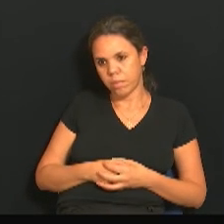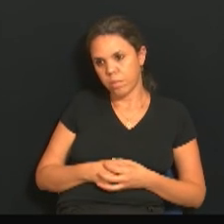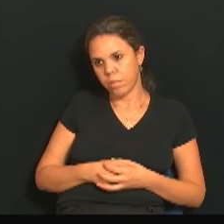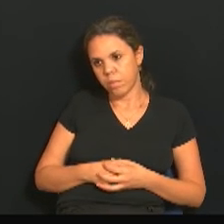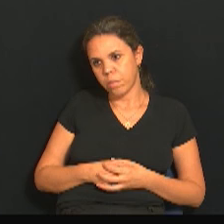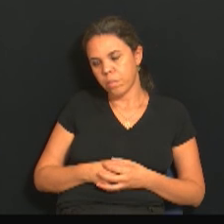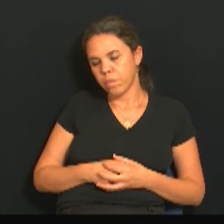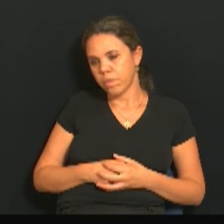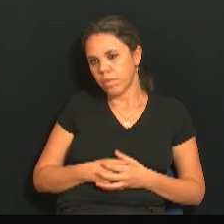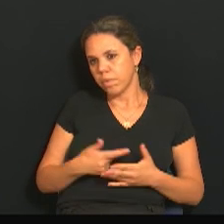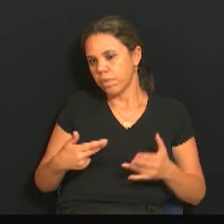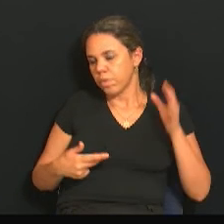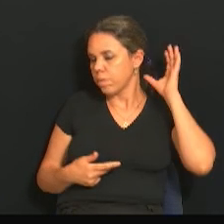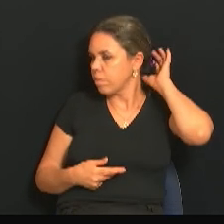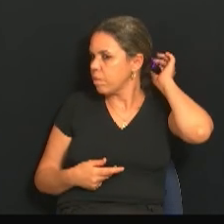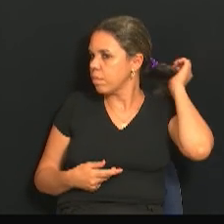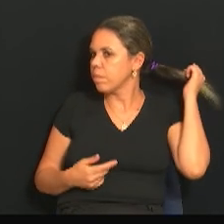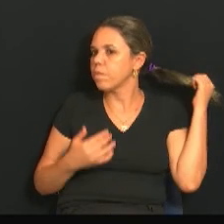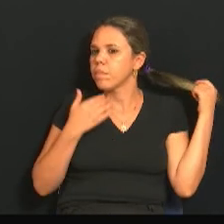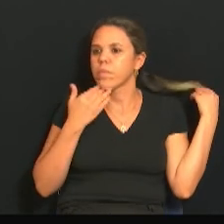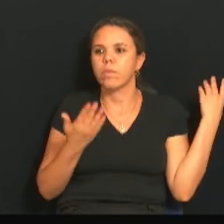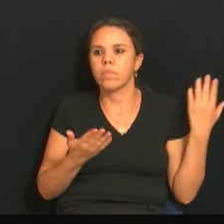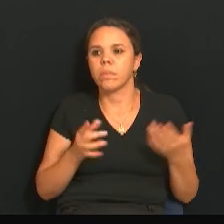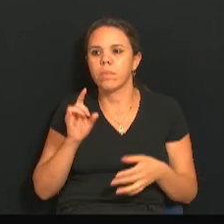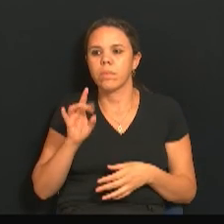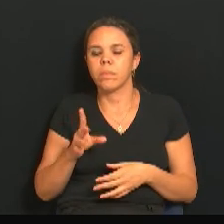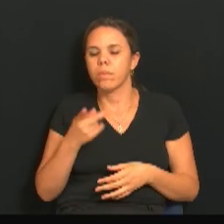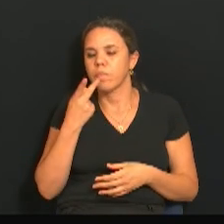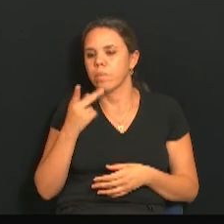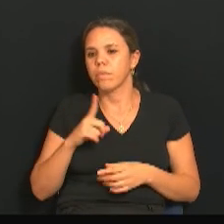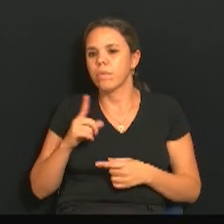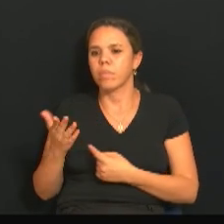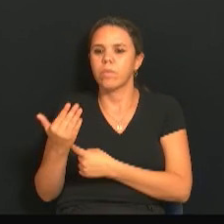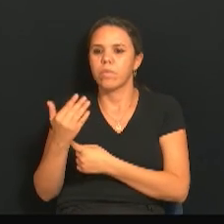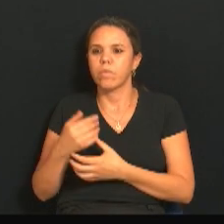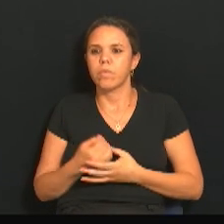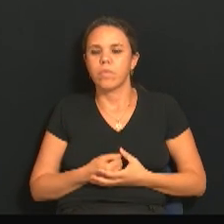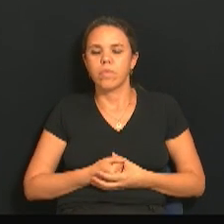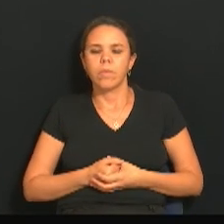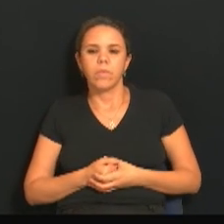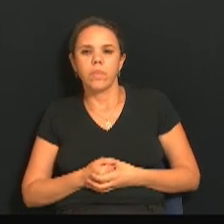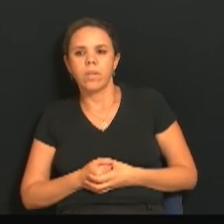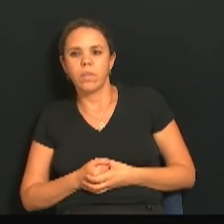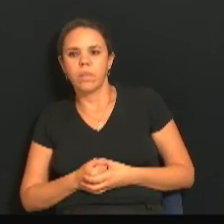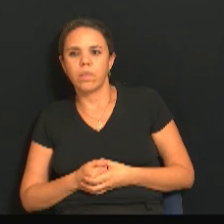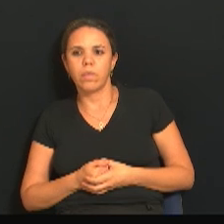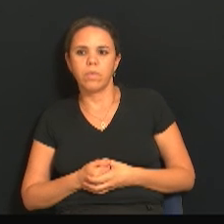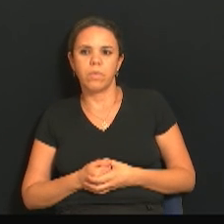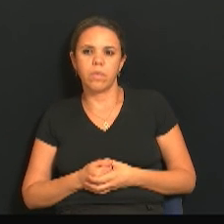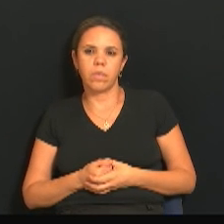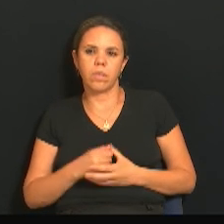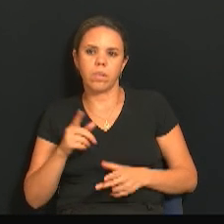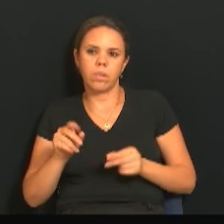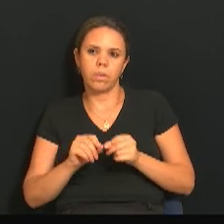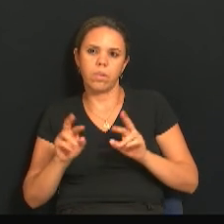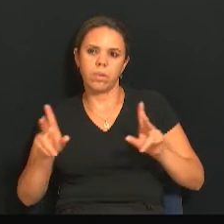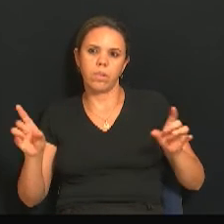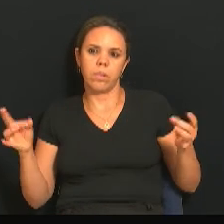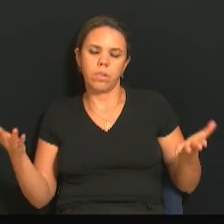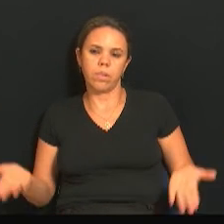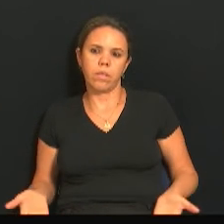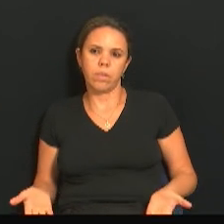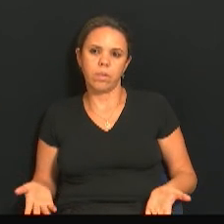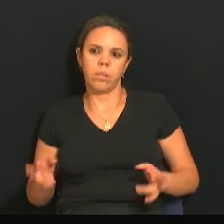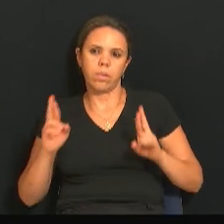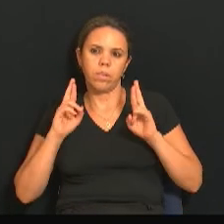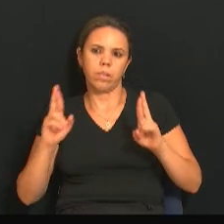as coisas não andam. Então, não adianta somente ter a tecnologia, né? São as pessoas que fazem a diferença. E dar dignidade